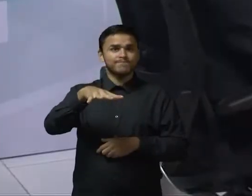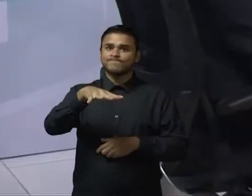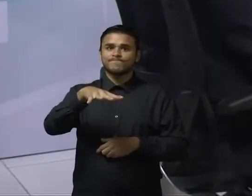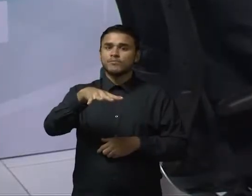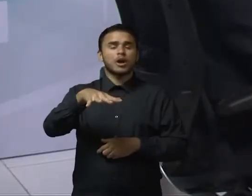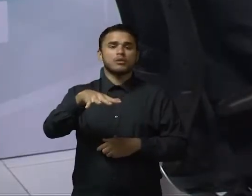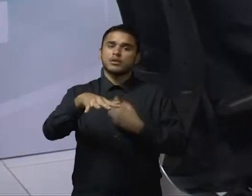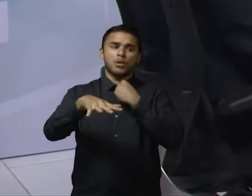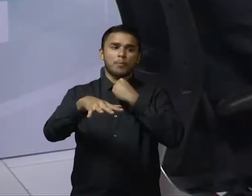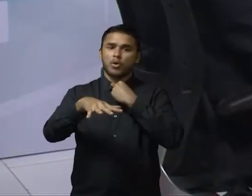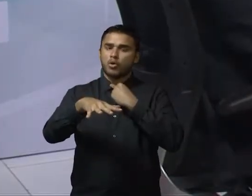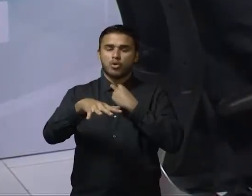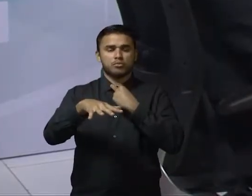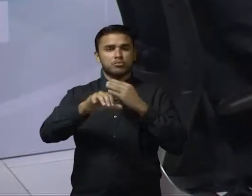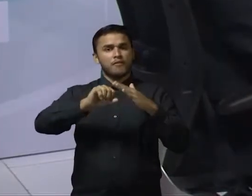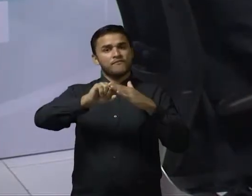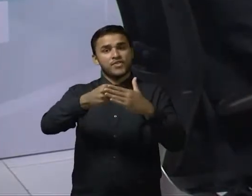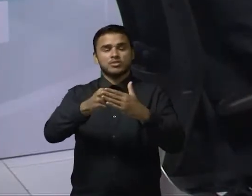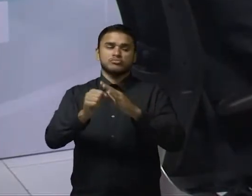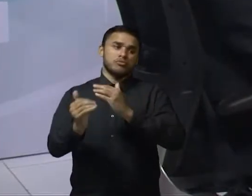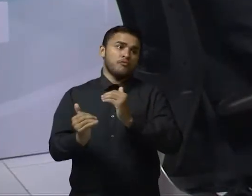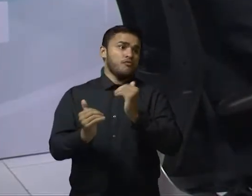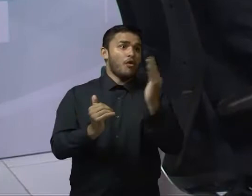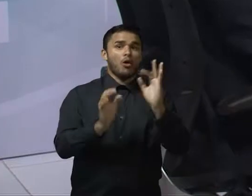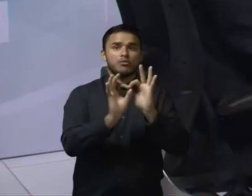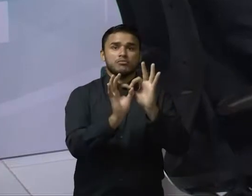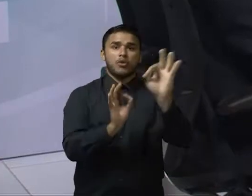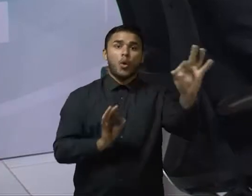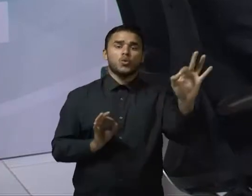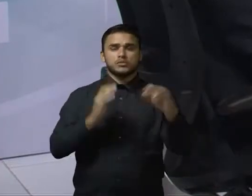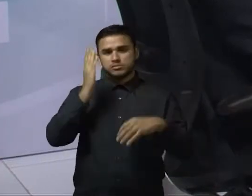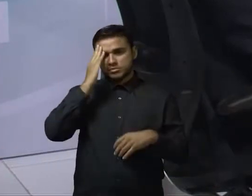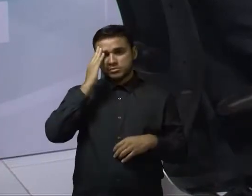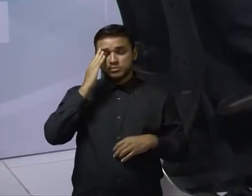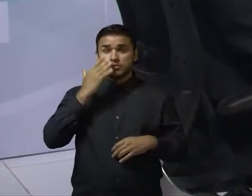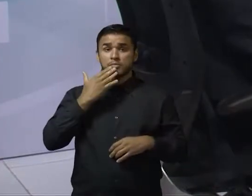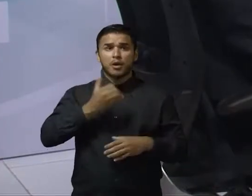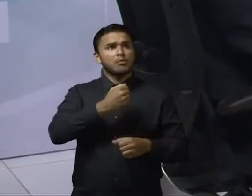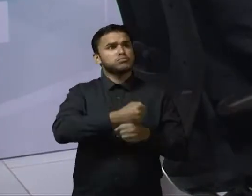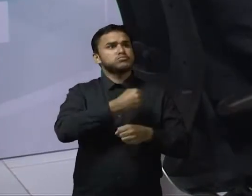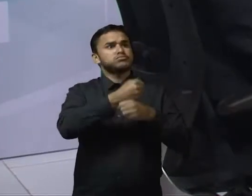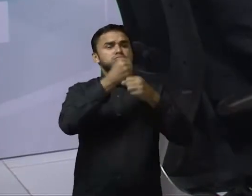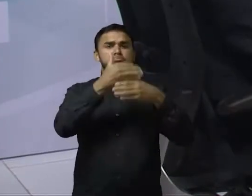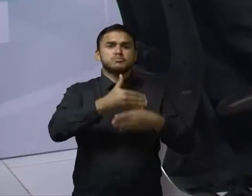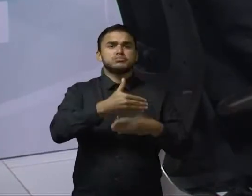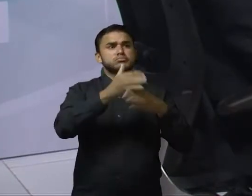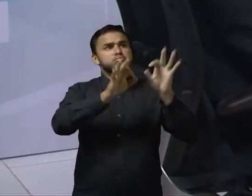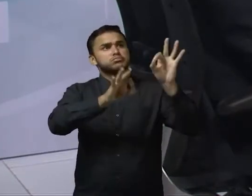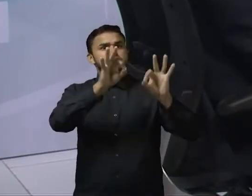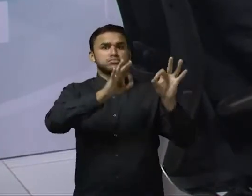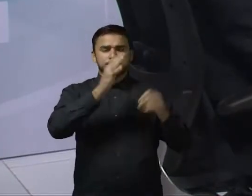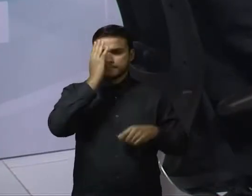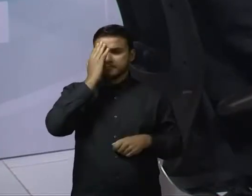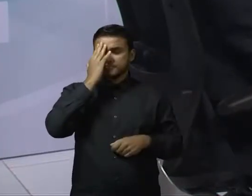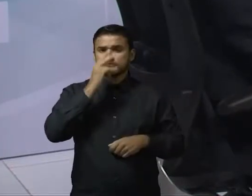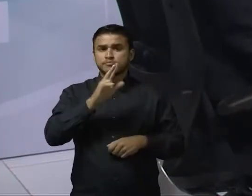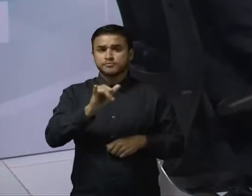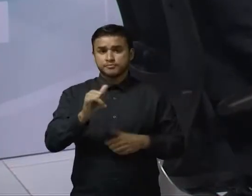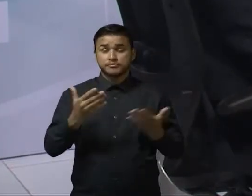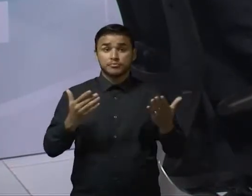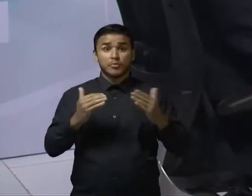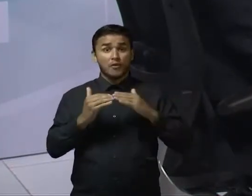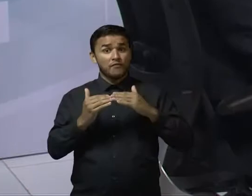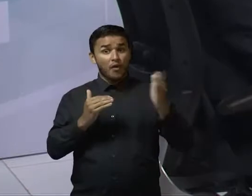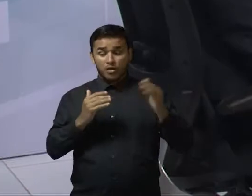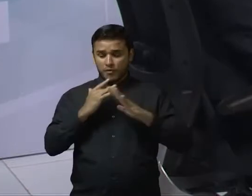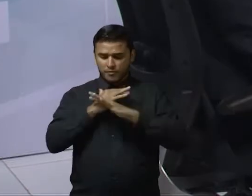que inclusive a gente percebe, né, a própria construção dos presídios. E é interessante que é como se colocando esses presídios fora de